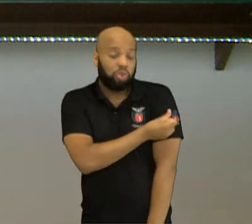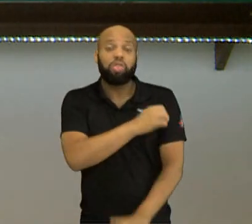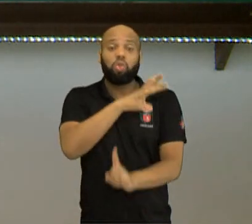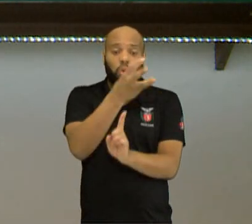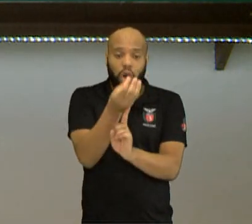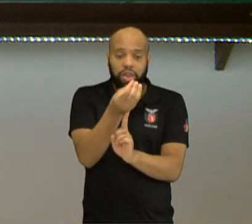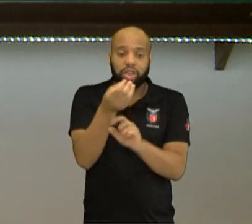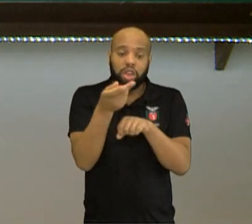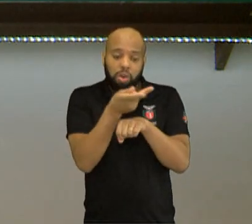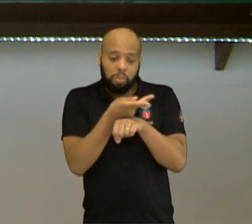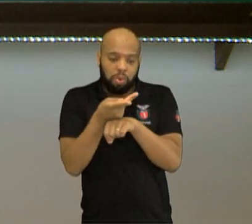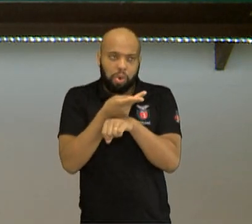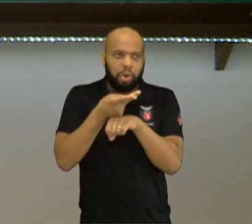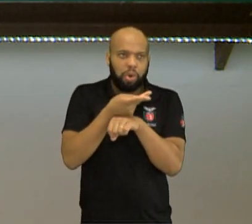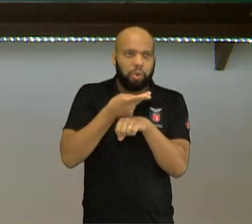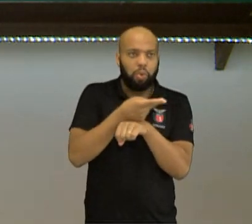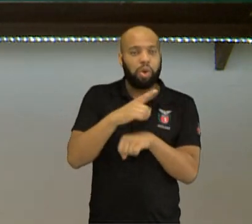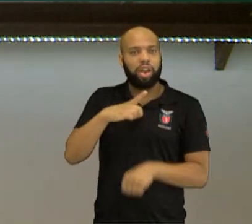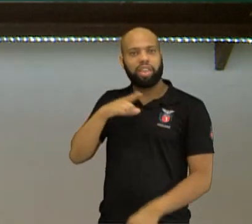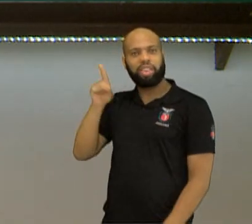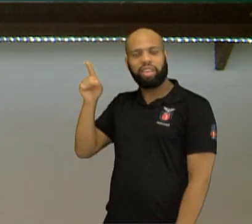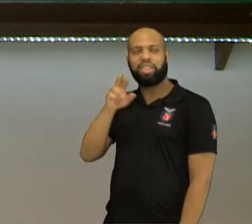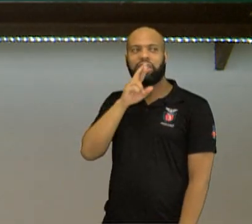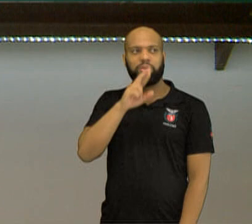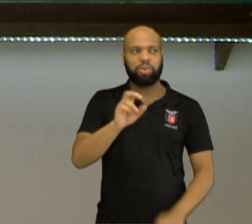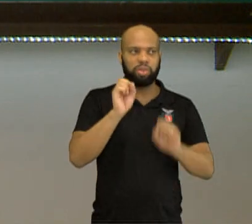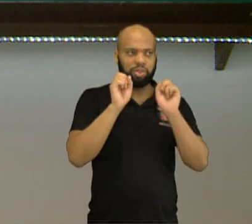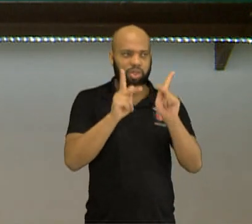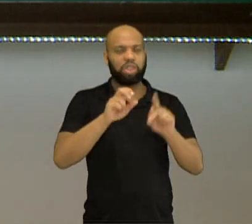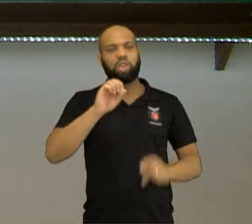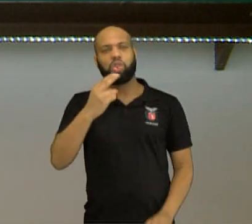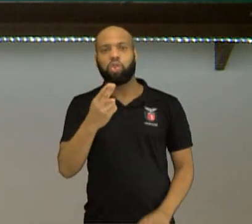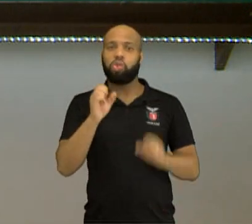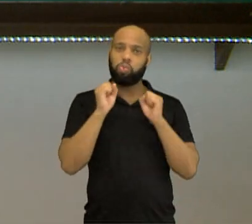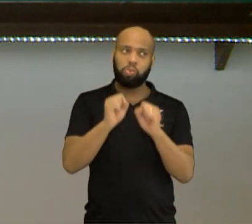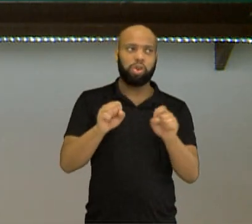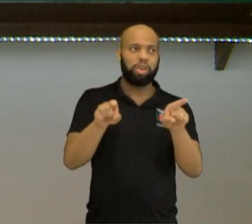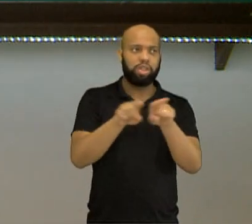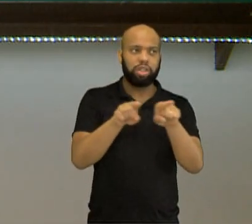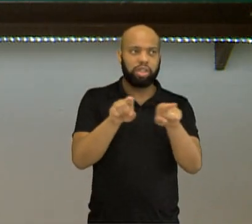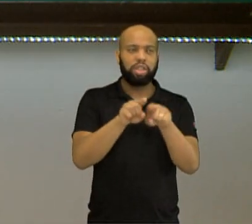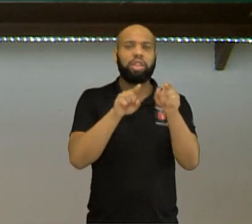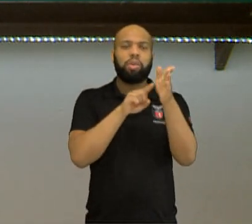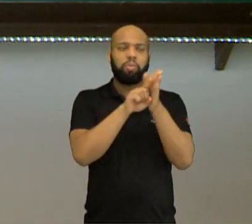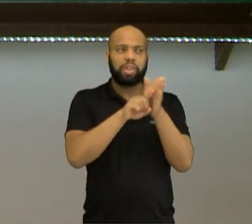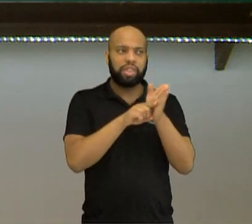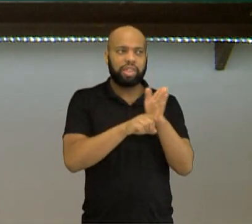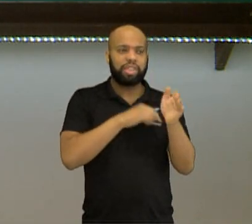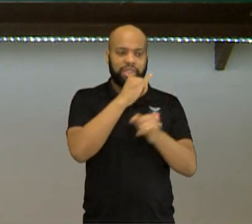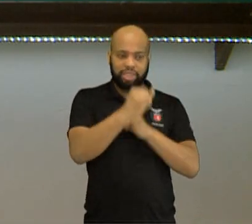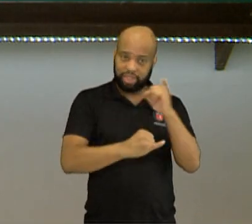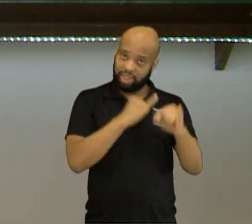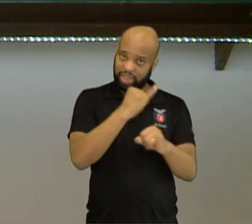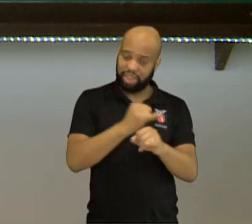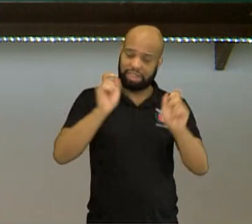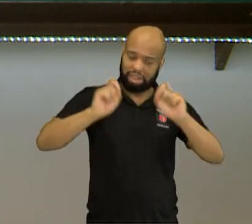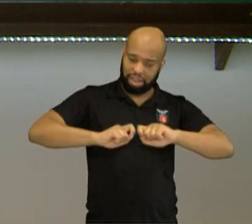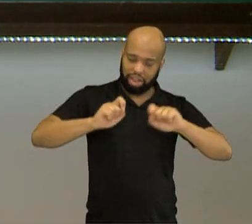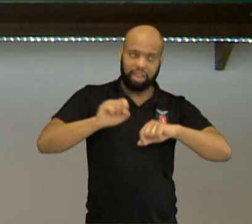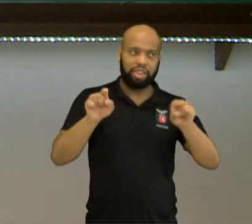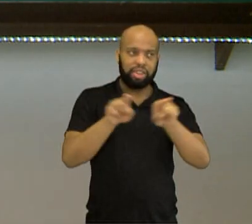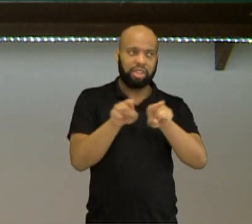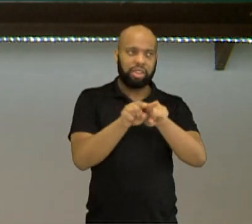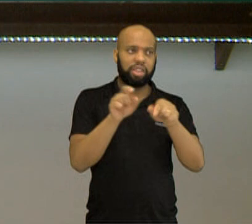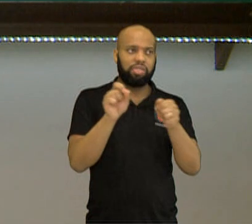pode procurar que lá tem essa resposta. Ou você pode procurar na internet, né, fazer